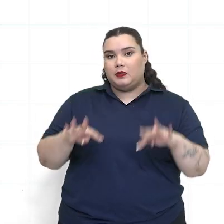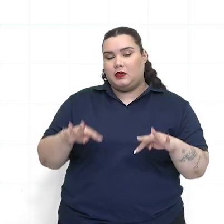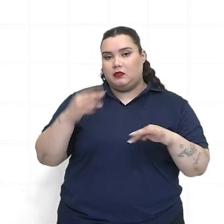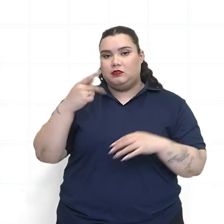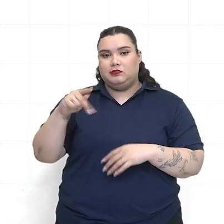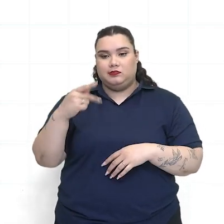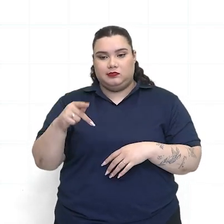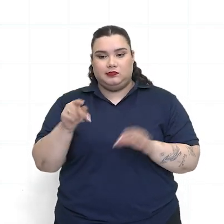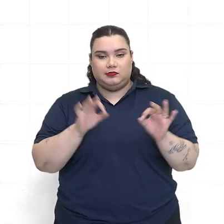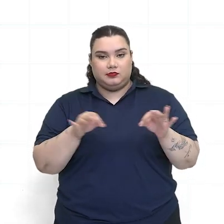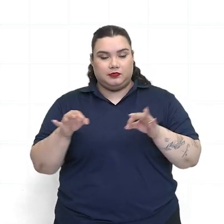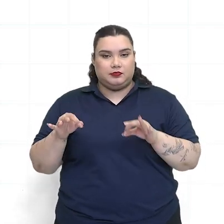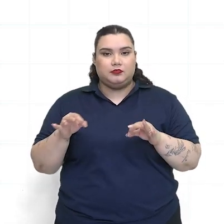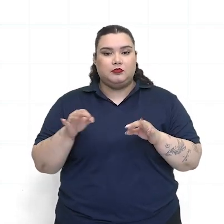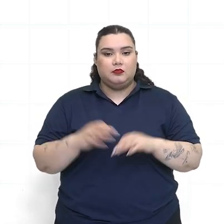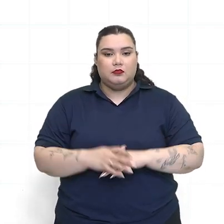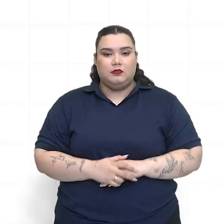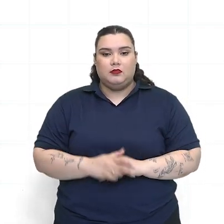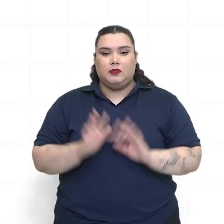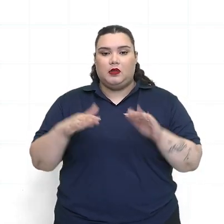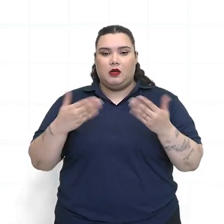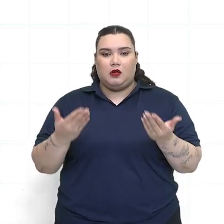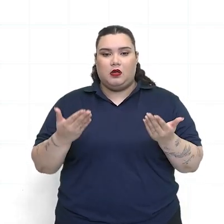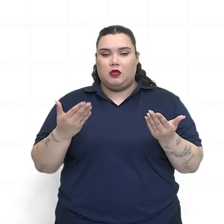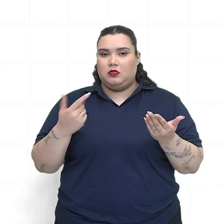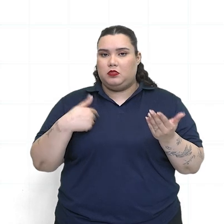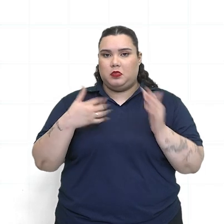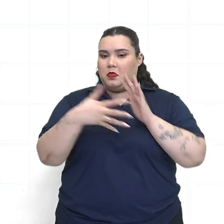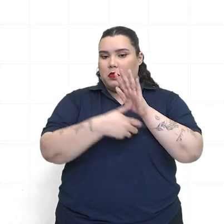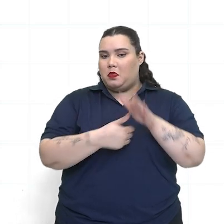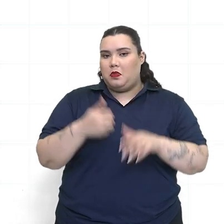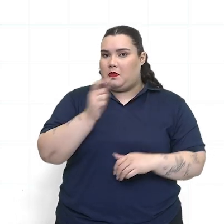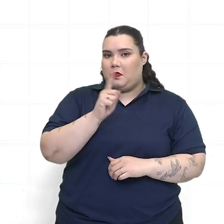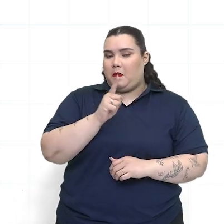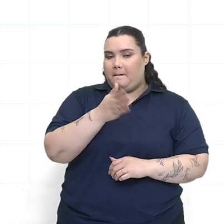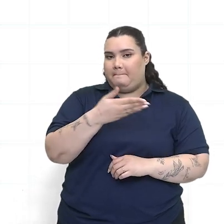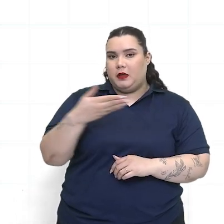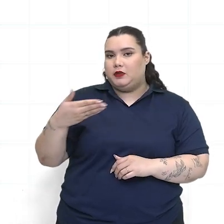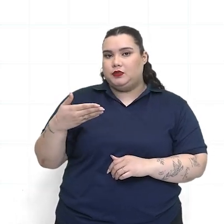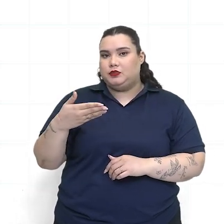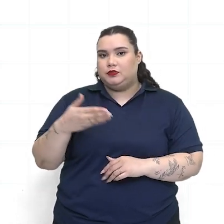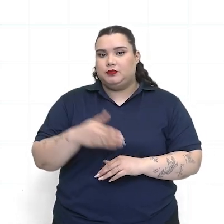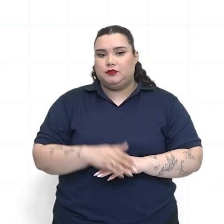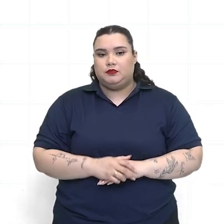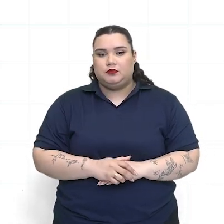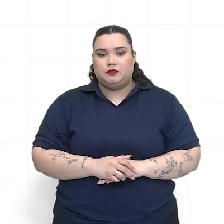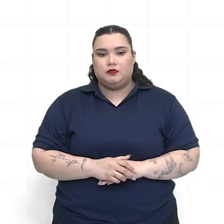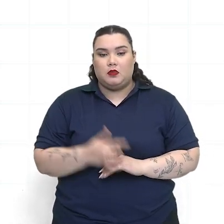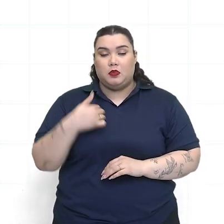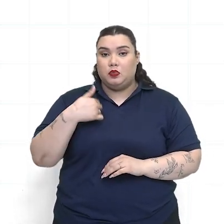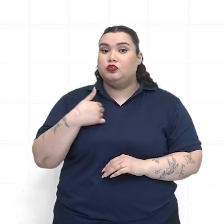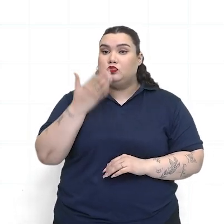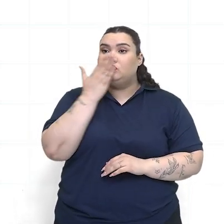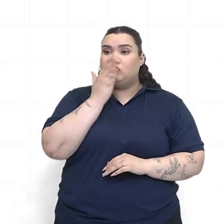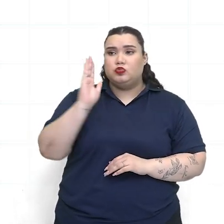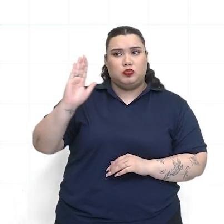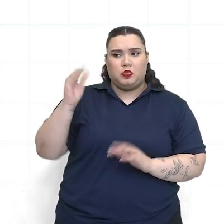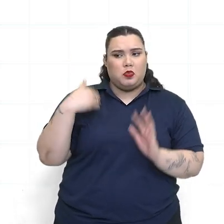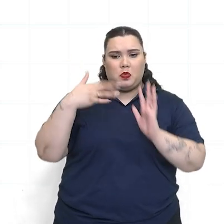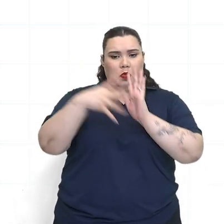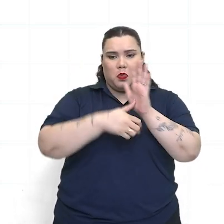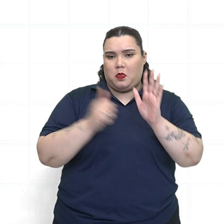deles. Então, ele diz, não roubei o peixe. Ele diz, eu juro,